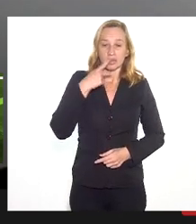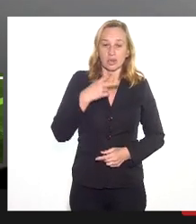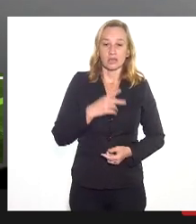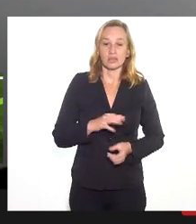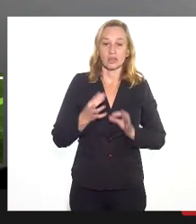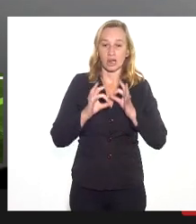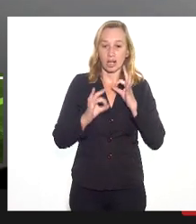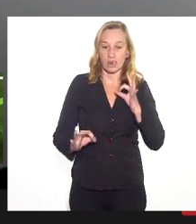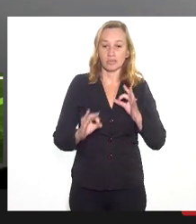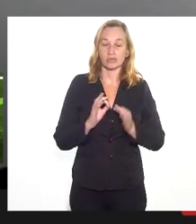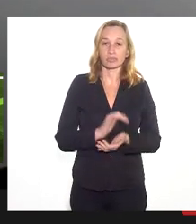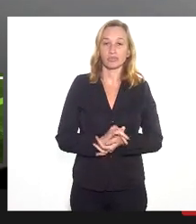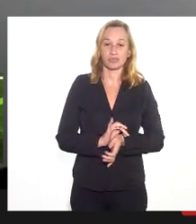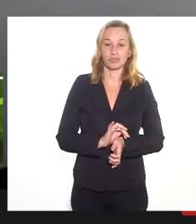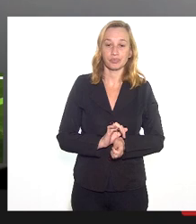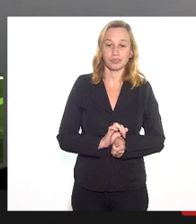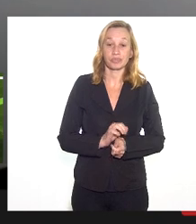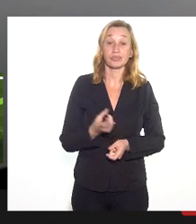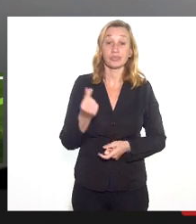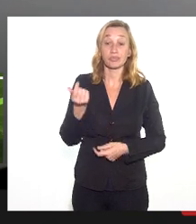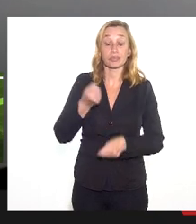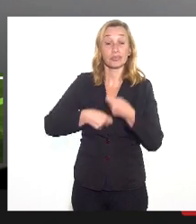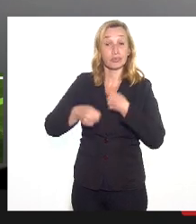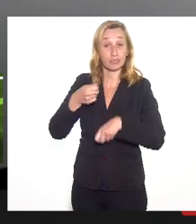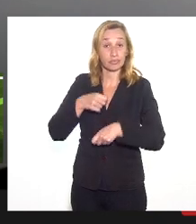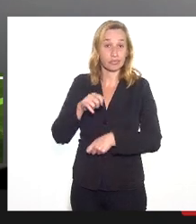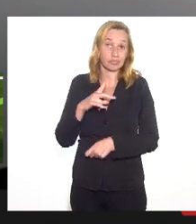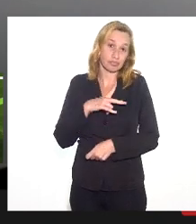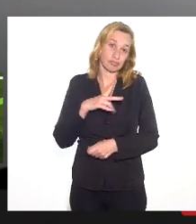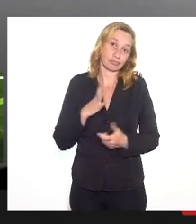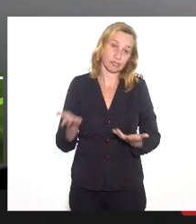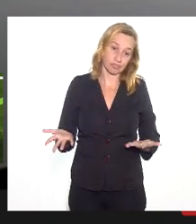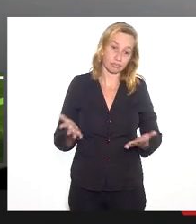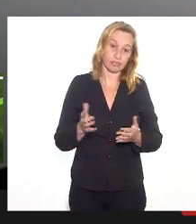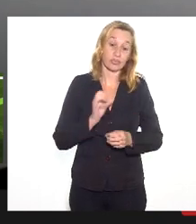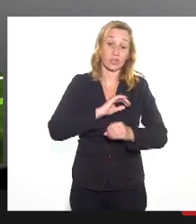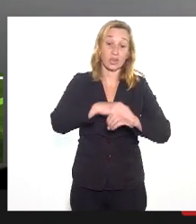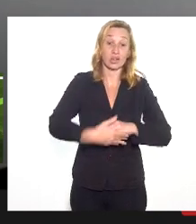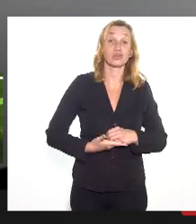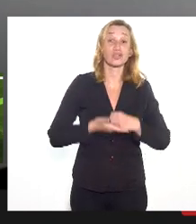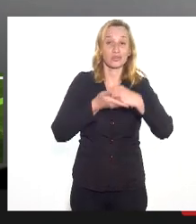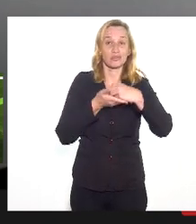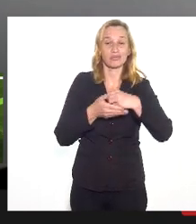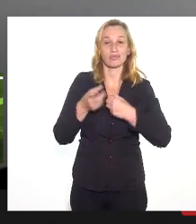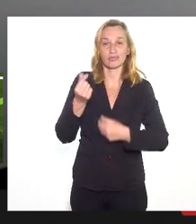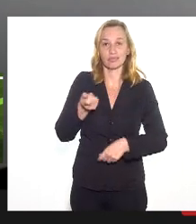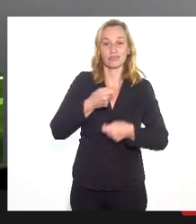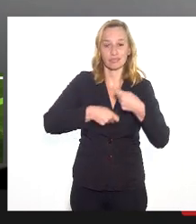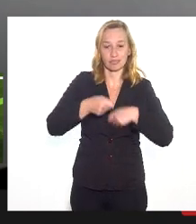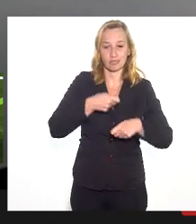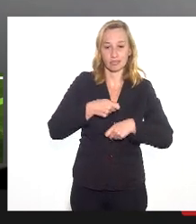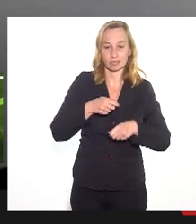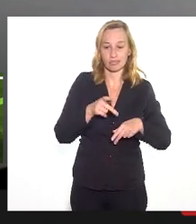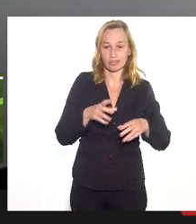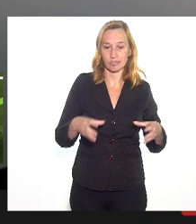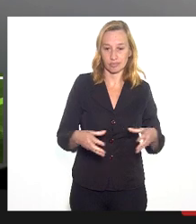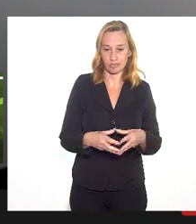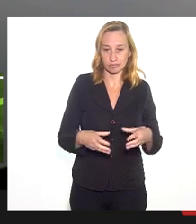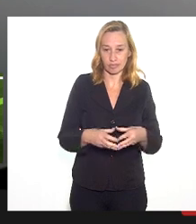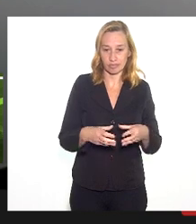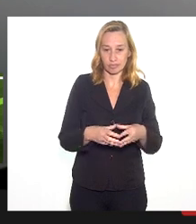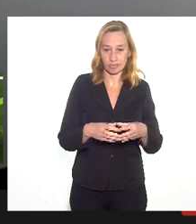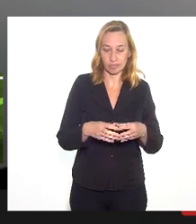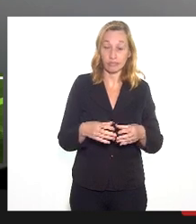muito longo, é a questão da economia propriamente dita, da sustentabilidade econômica desses povos, né? Seja em função